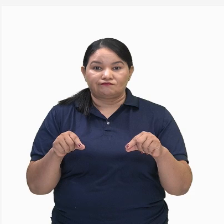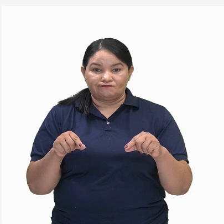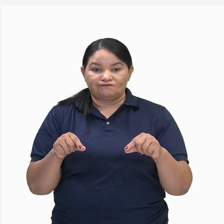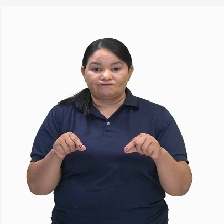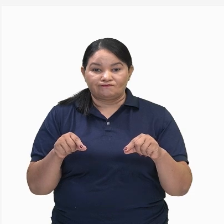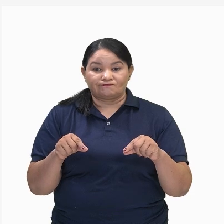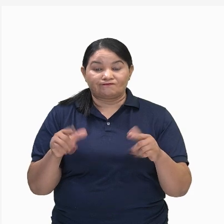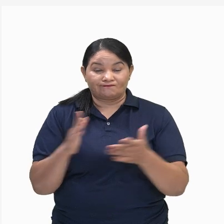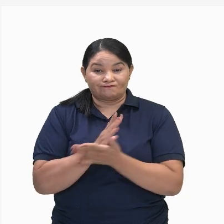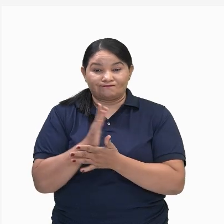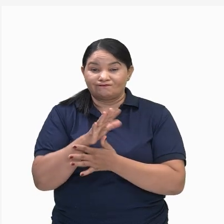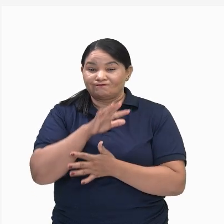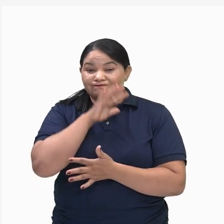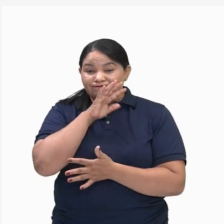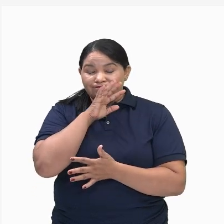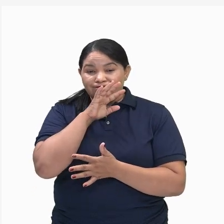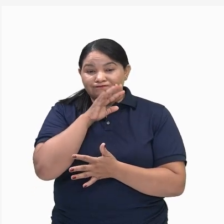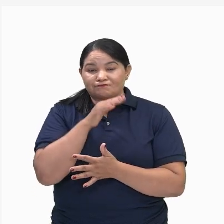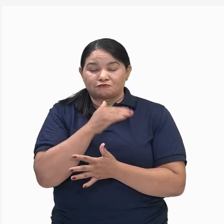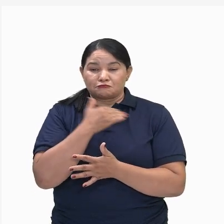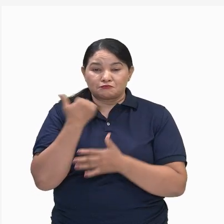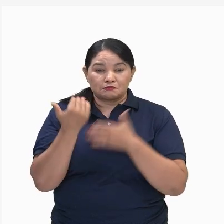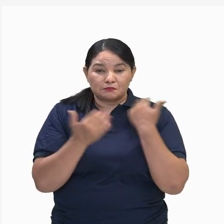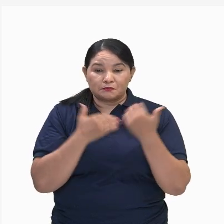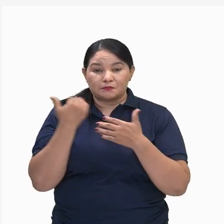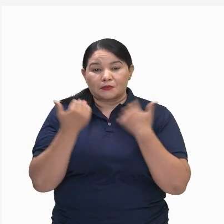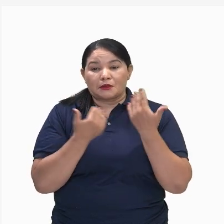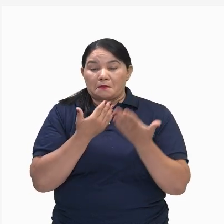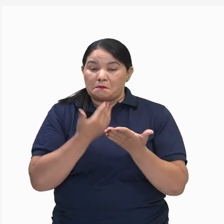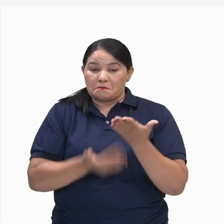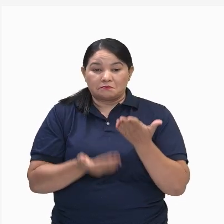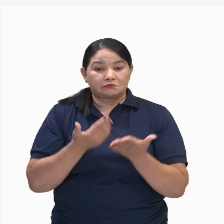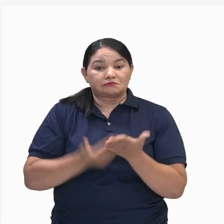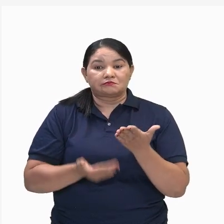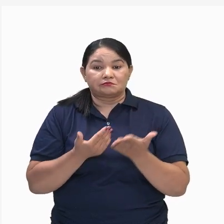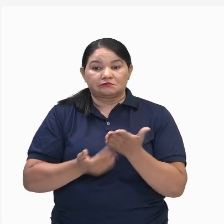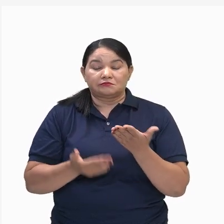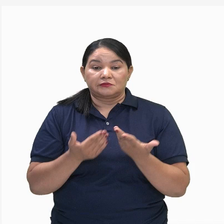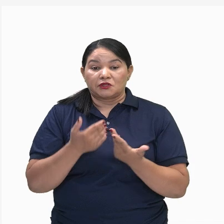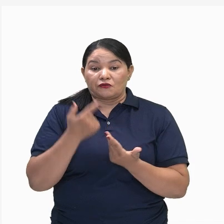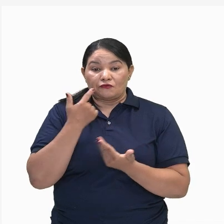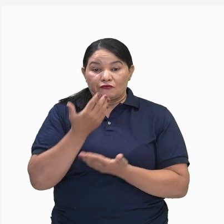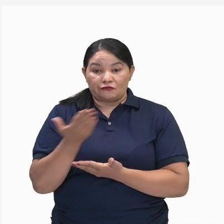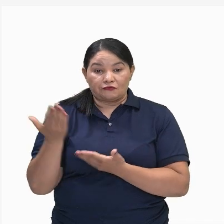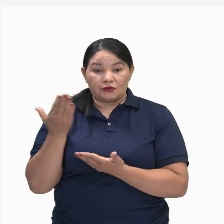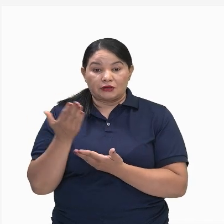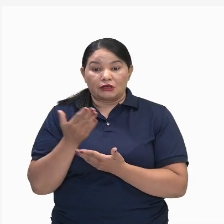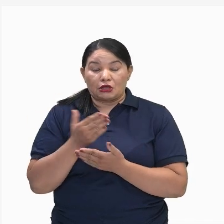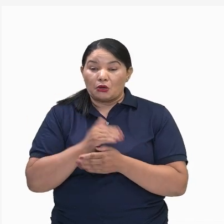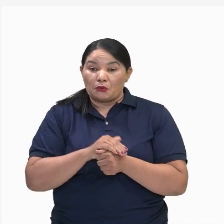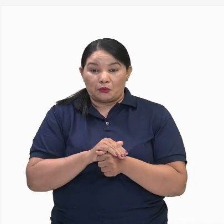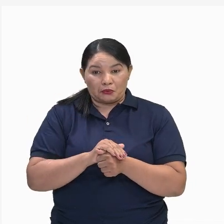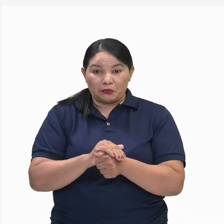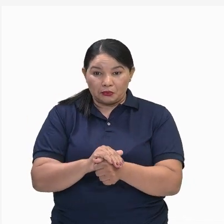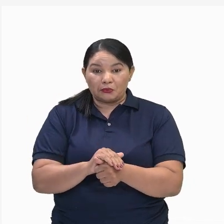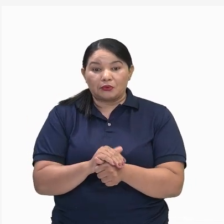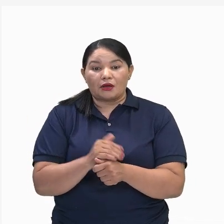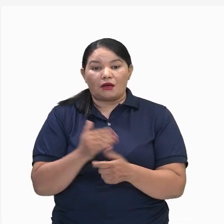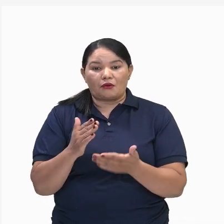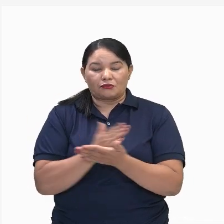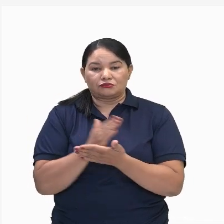animais foram perdidas. Então a gente observa aí como, por exemplo, os quelônios, né? Existe ali uma comunidade